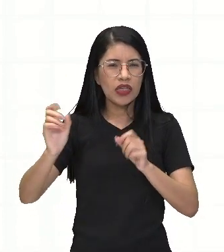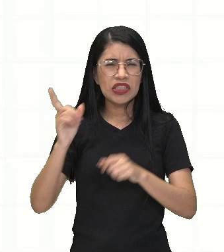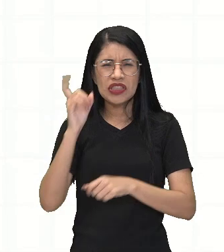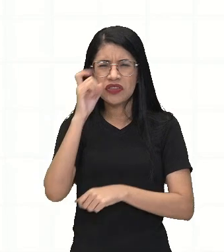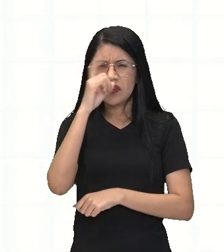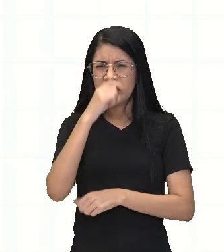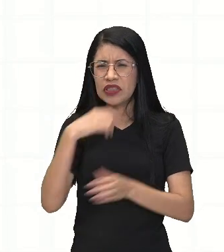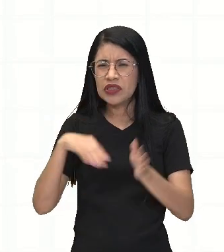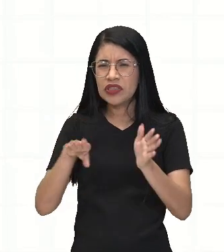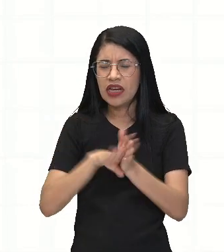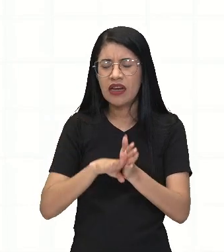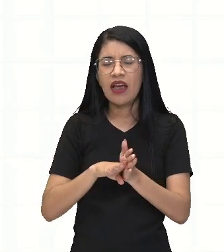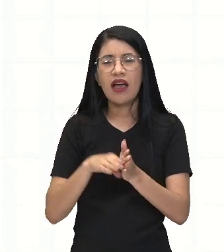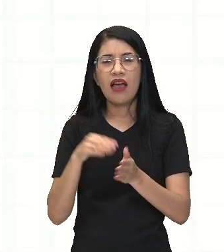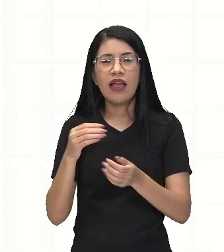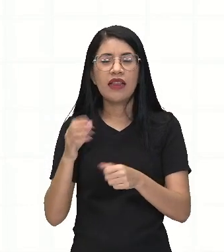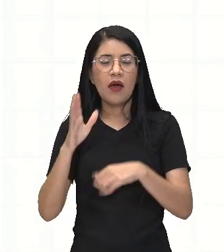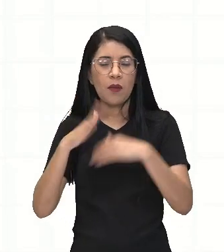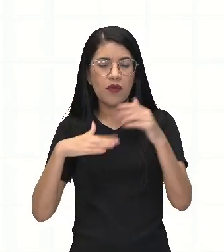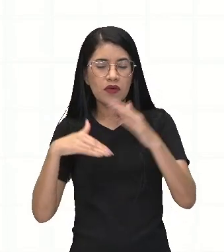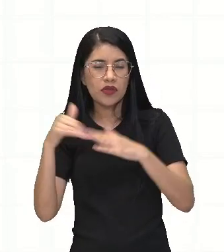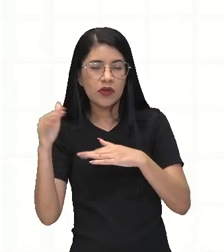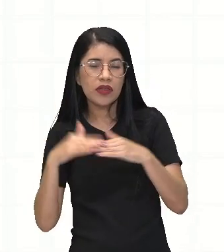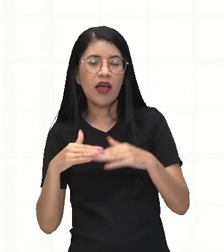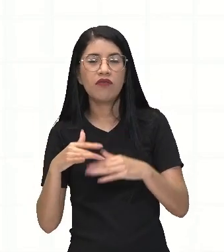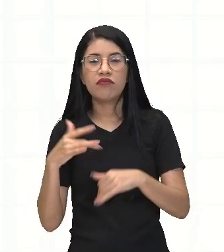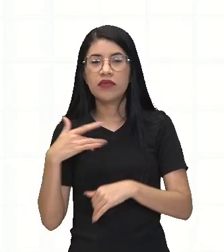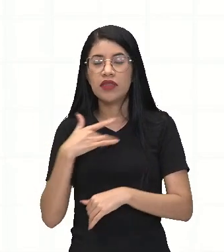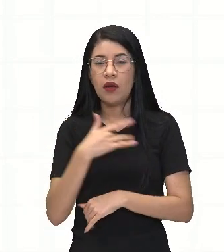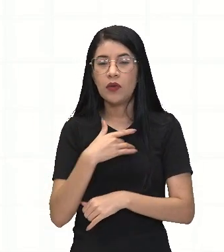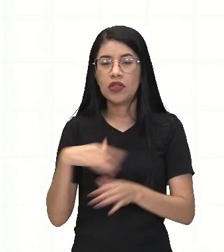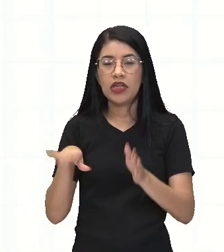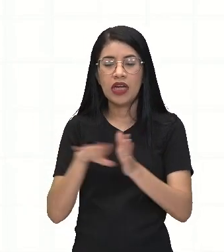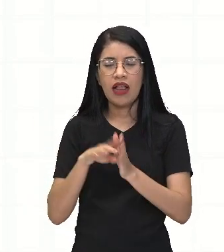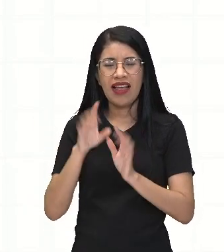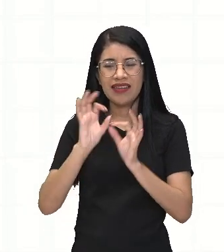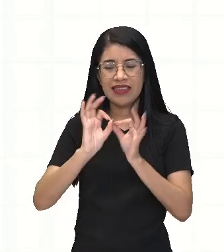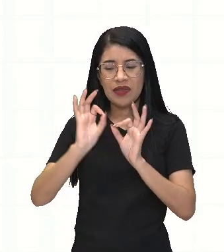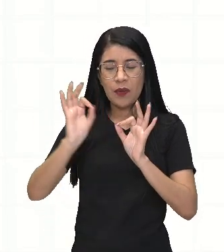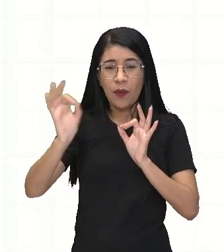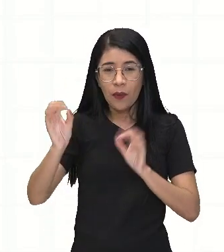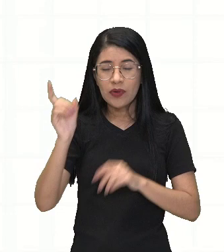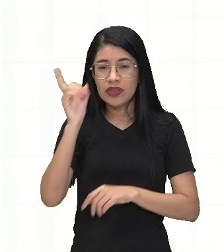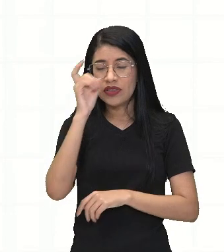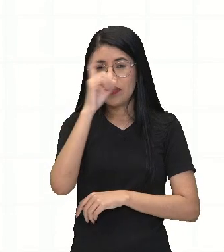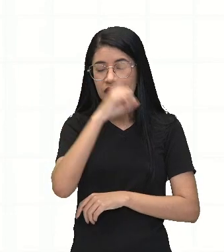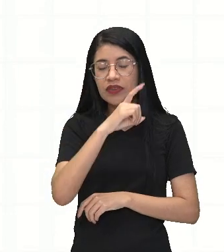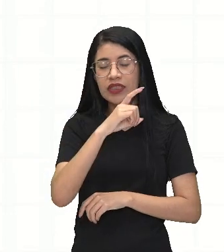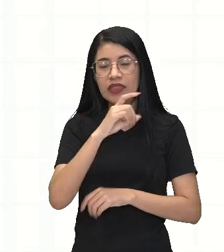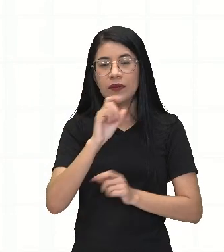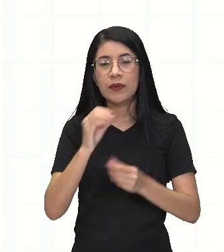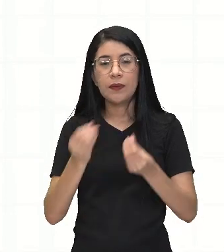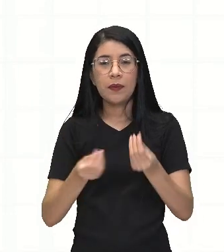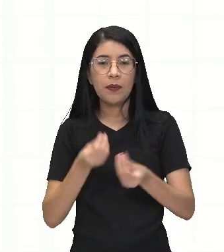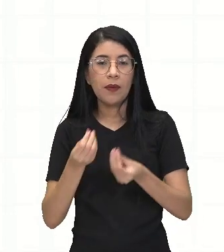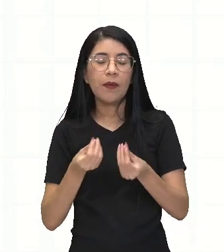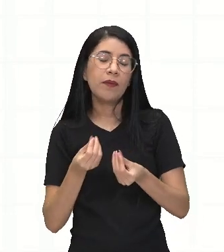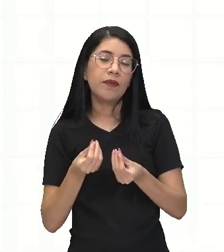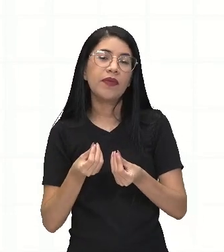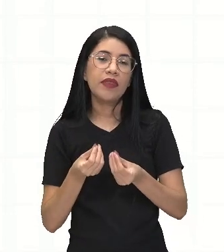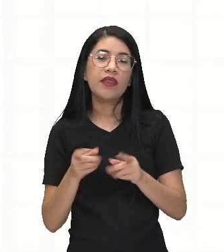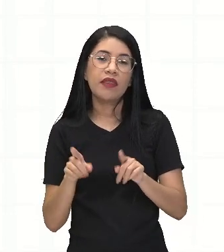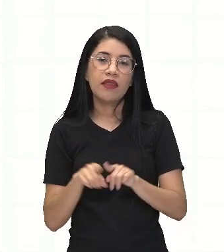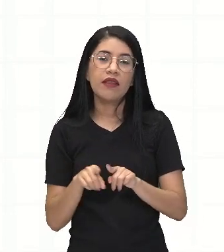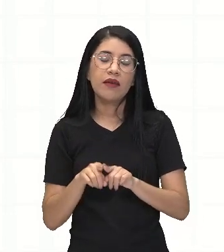das pessoas que cuidam da nossa saúde, e assim, essa dificuldade toda faz com